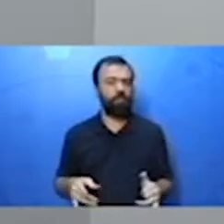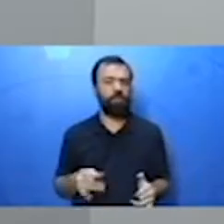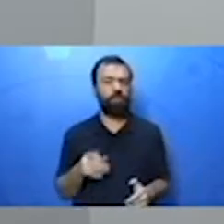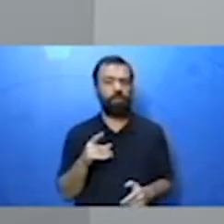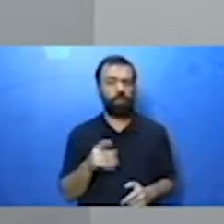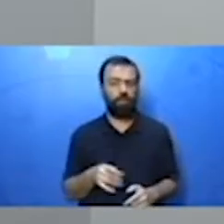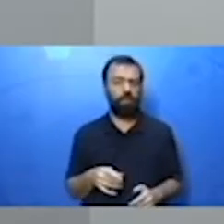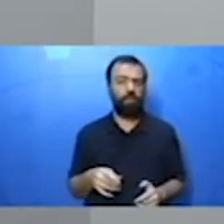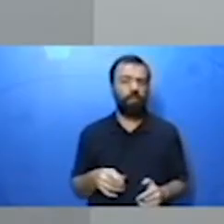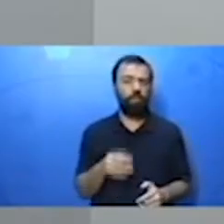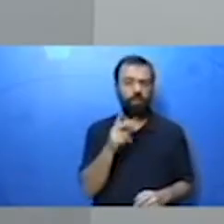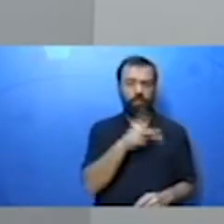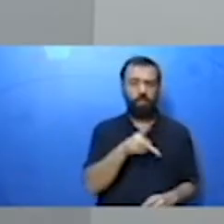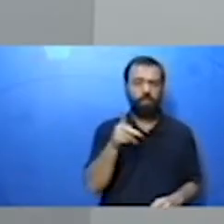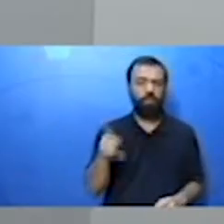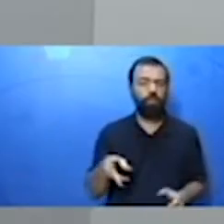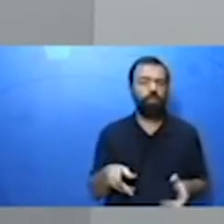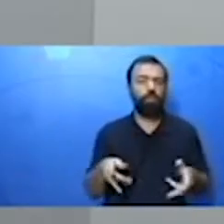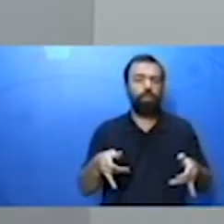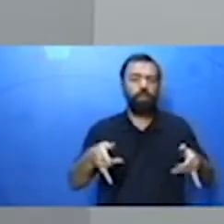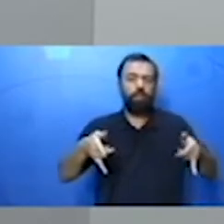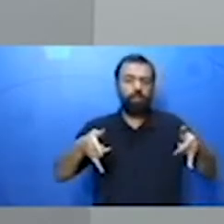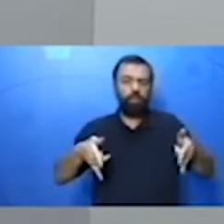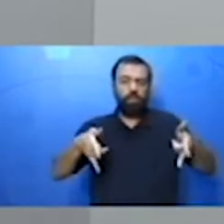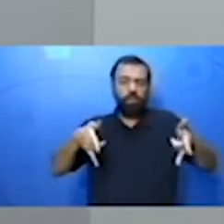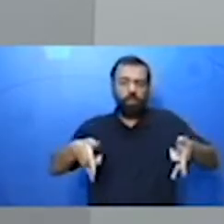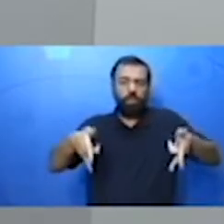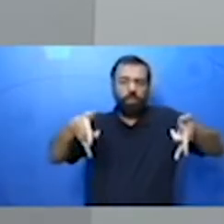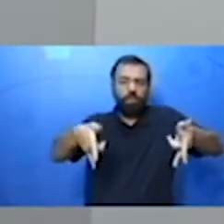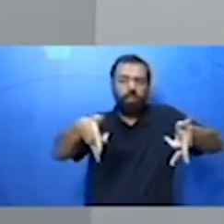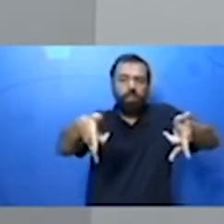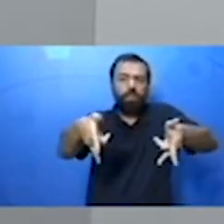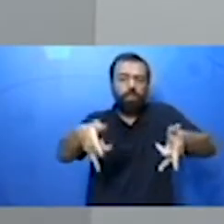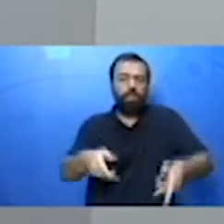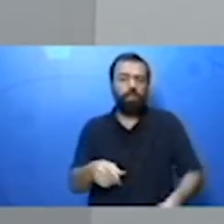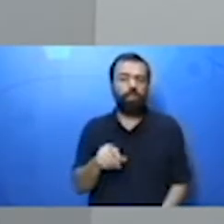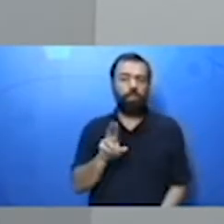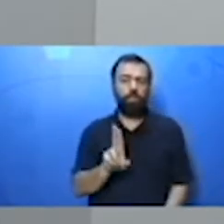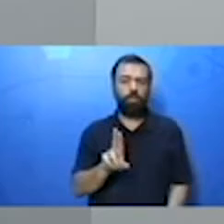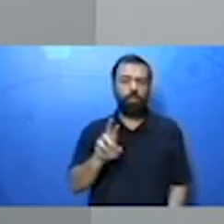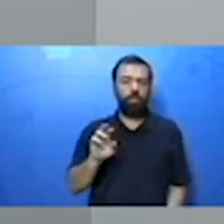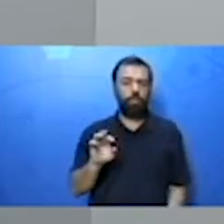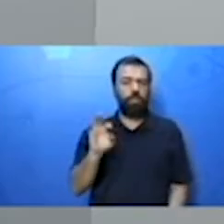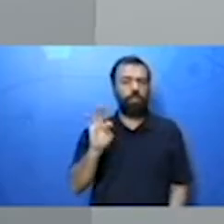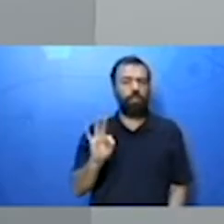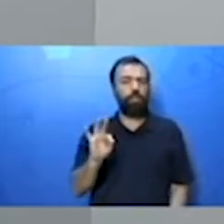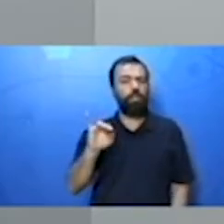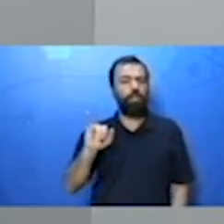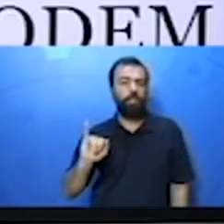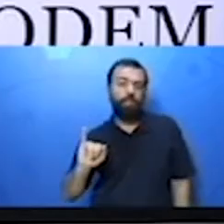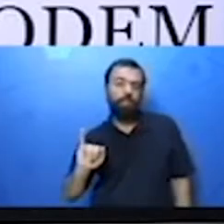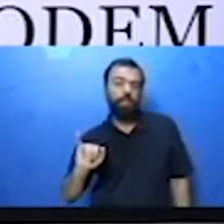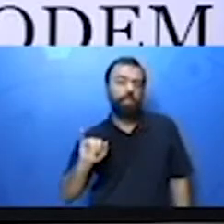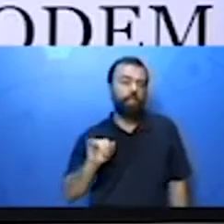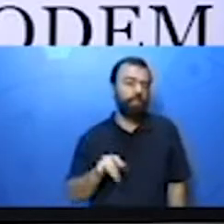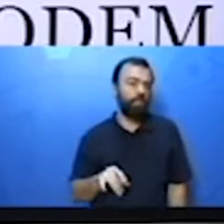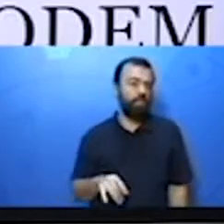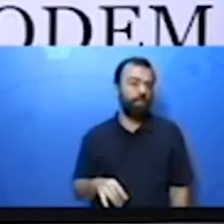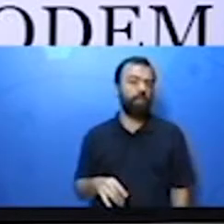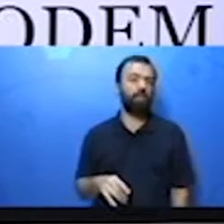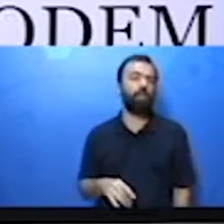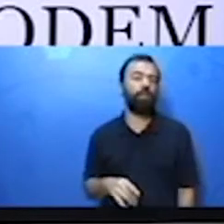a morte. Isso é um gasto para nosso Brasil. Os principais riscos da automedicação